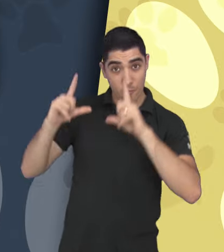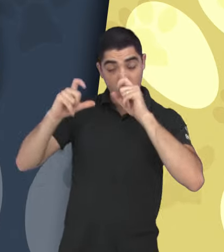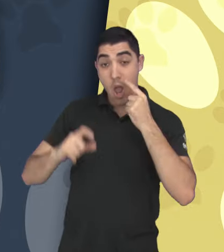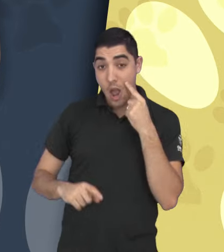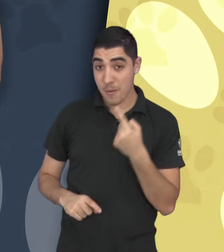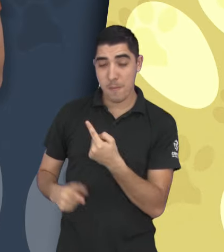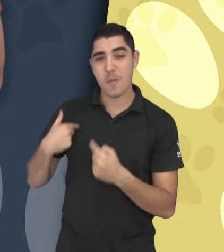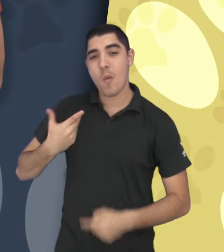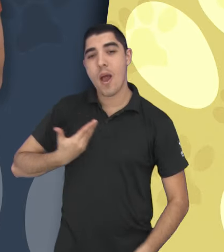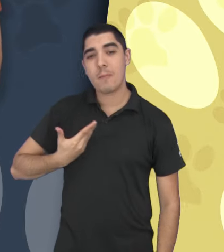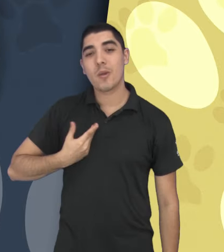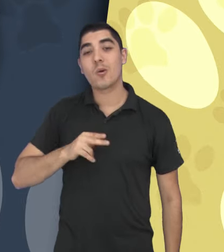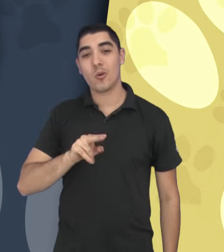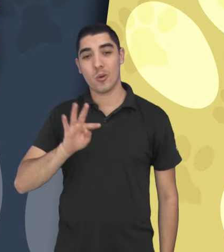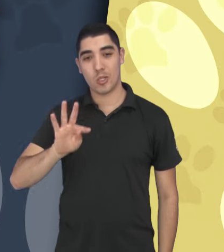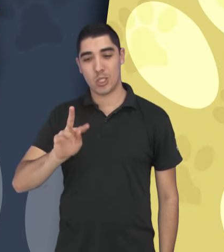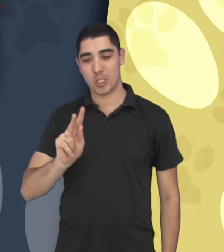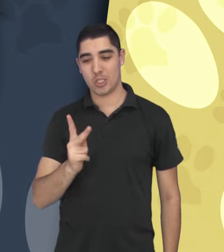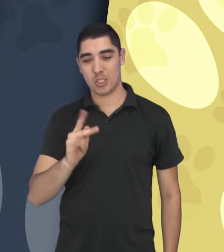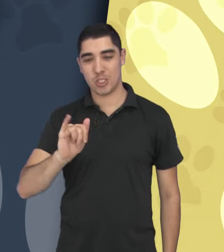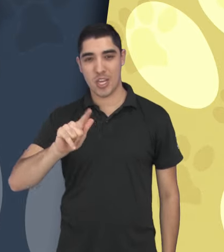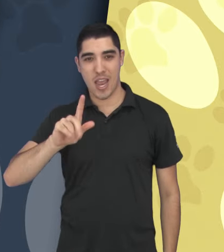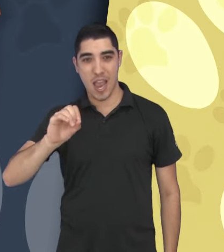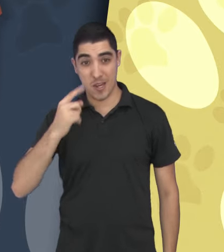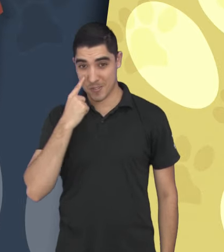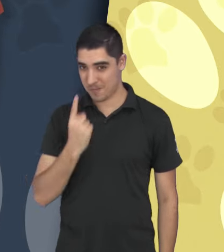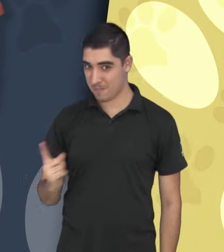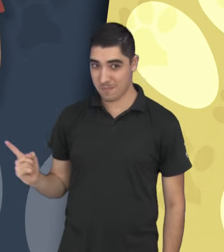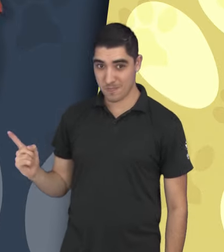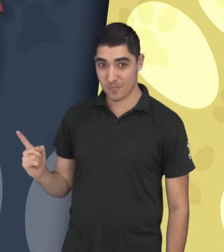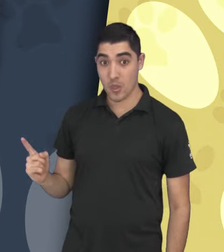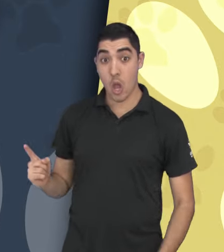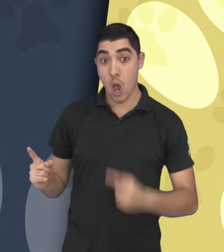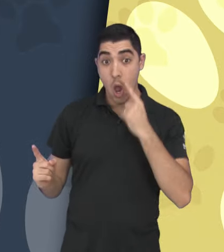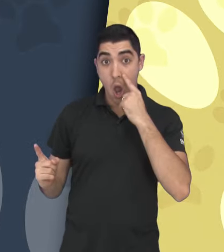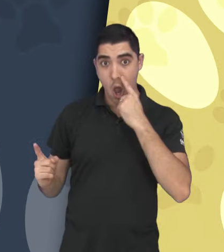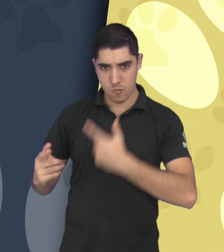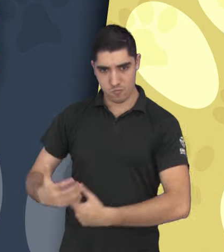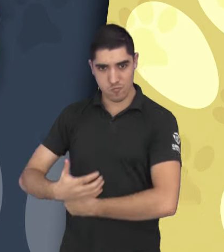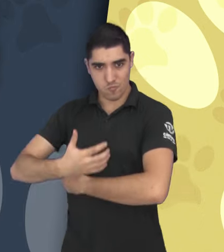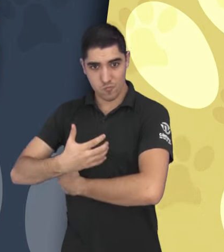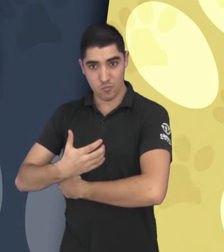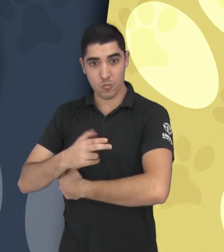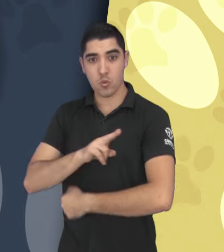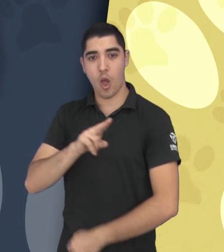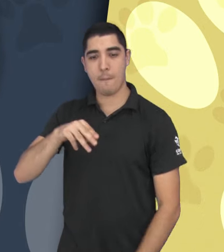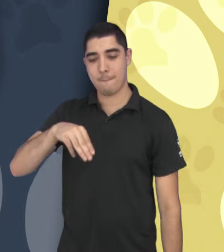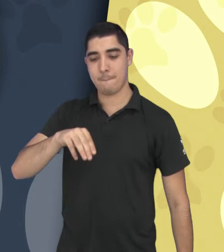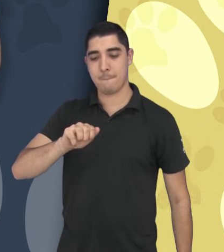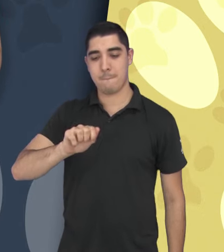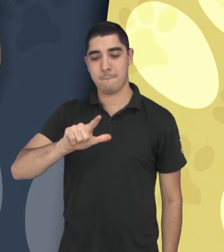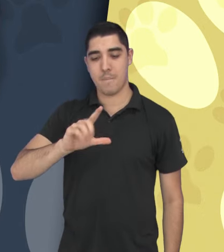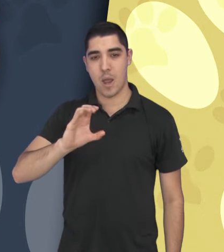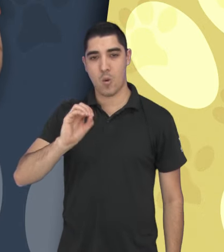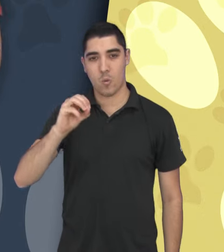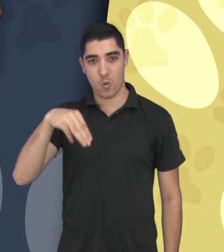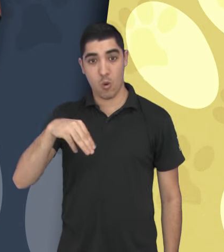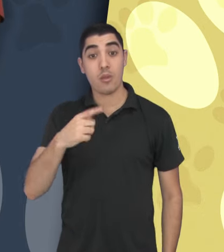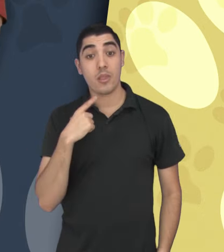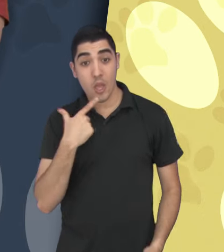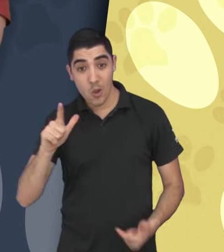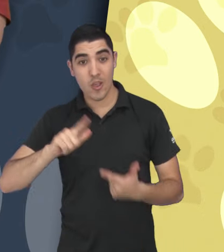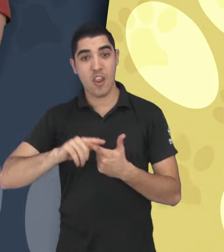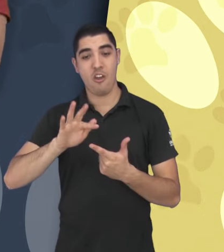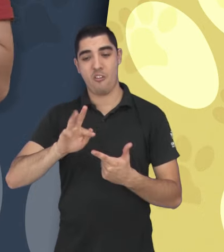meu amigo Thiago, editor aqui da TV Câmara. Este aqui, ó, no colo dele, é o Malcolm. Mas tem também